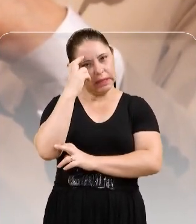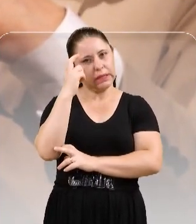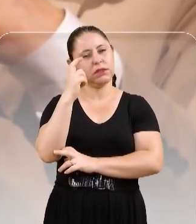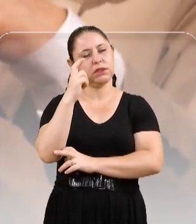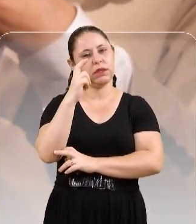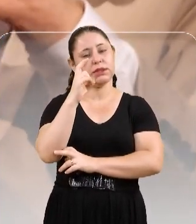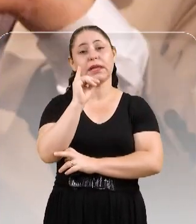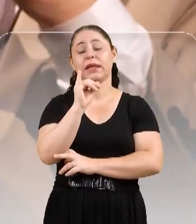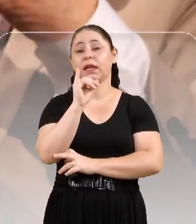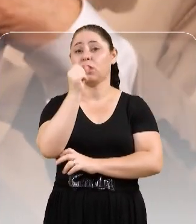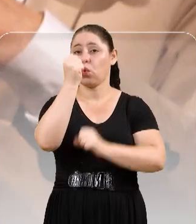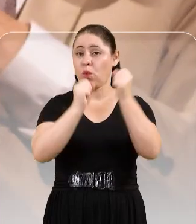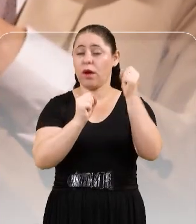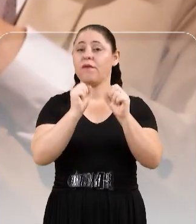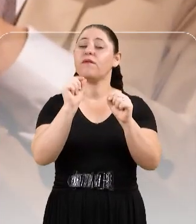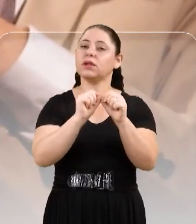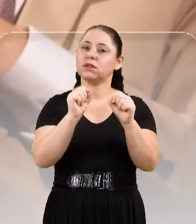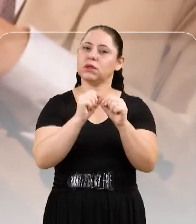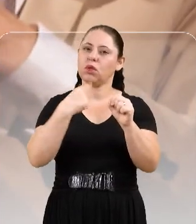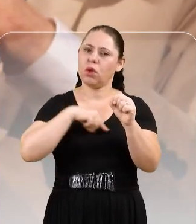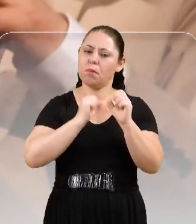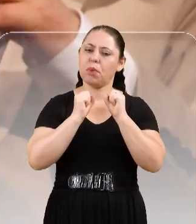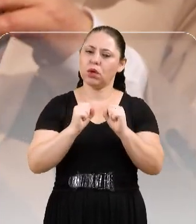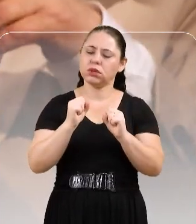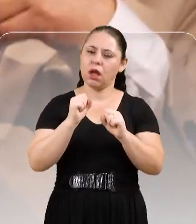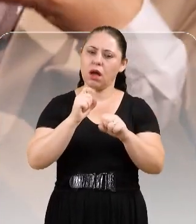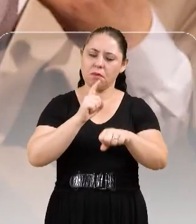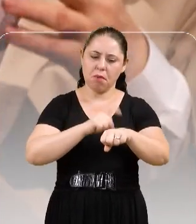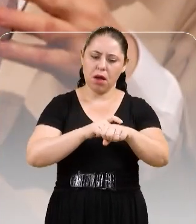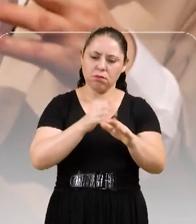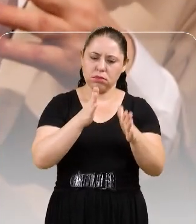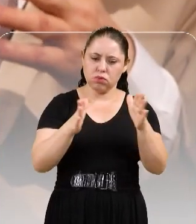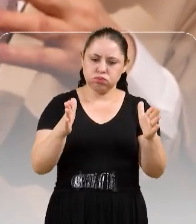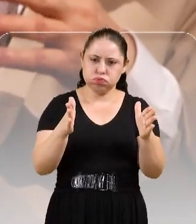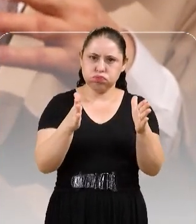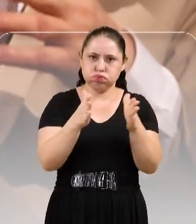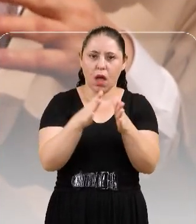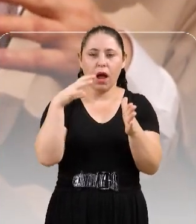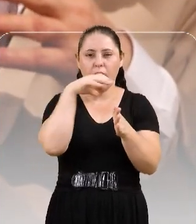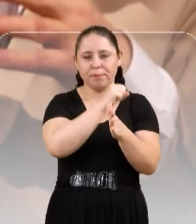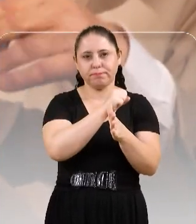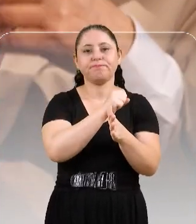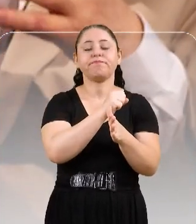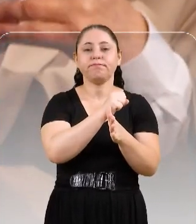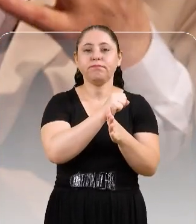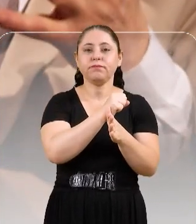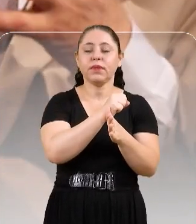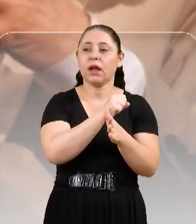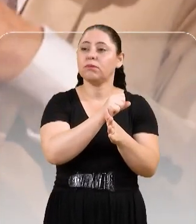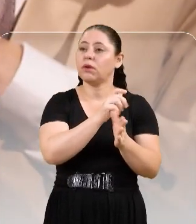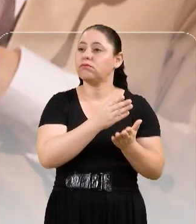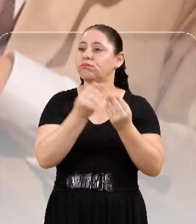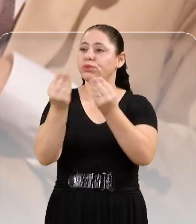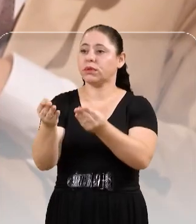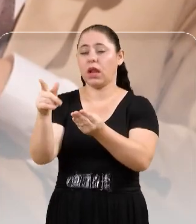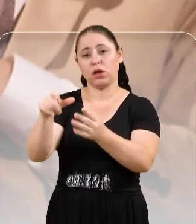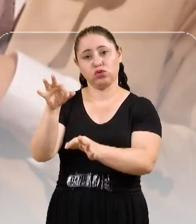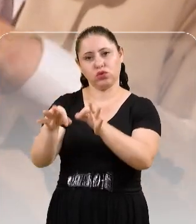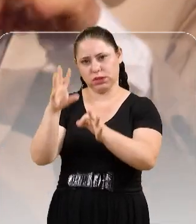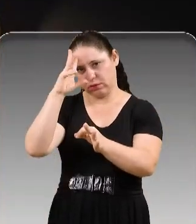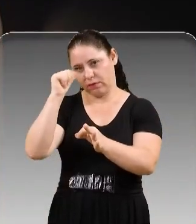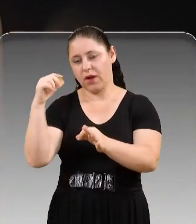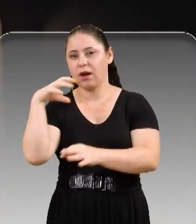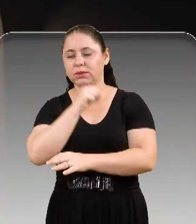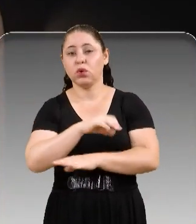inteligência artificial generativa, inclusive, vai fazer com que a gente possa ter um processamento mais rápido dessas